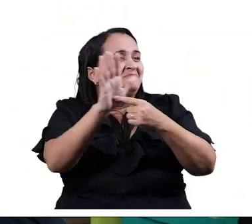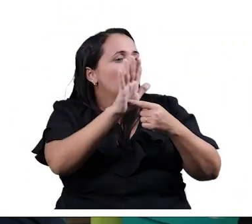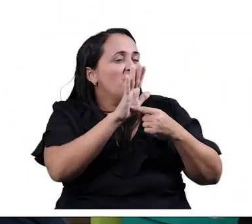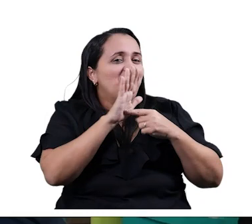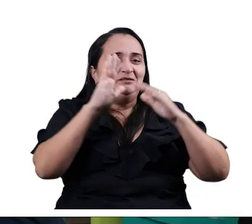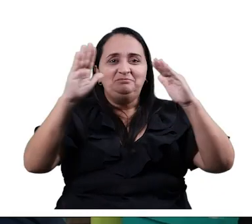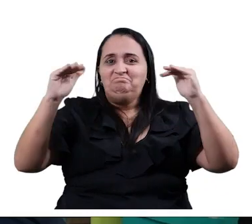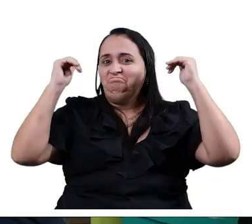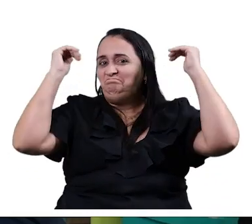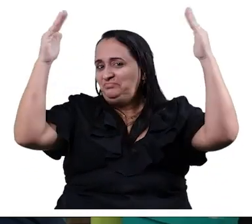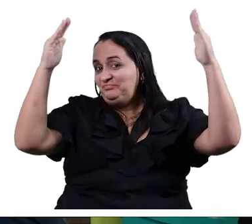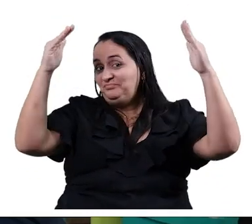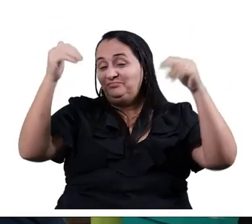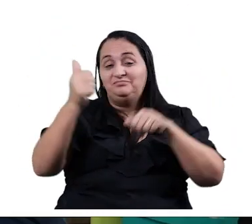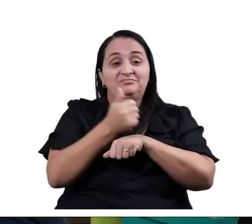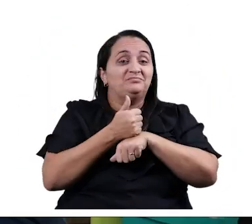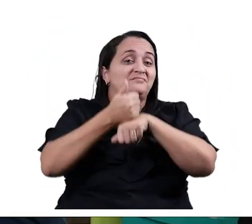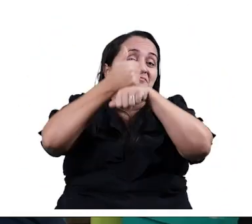ele foi o